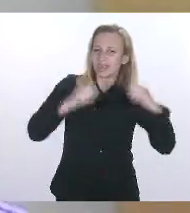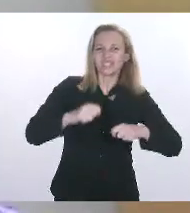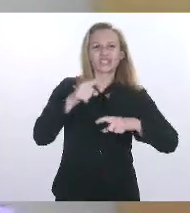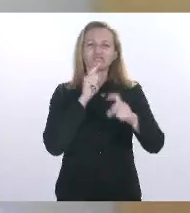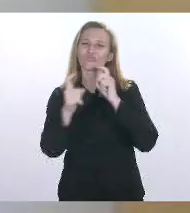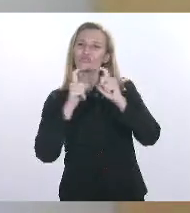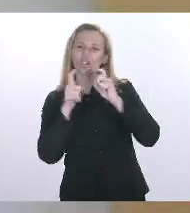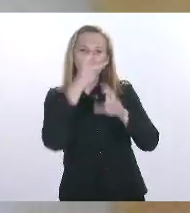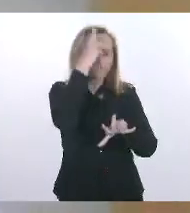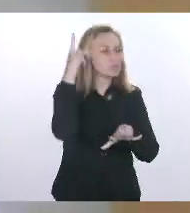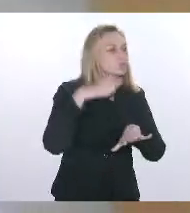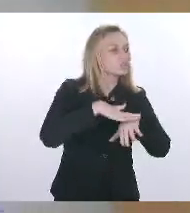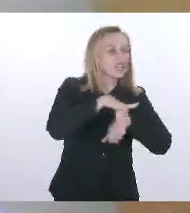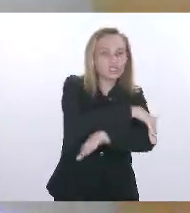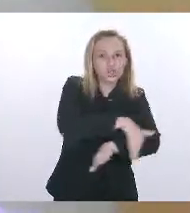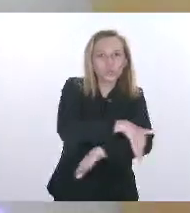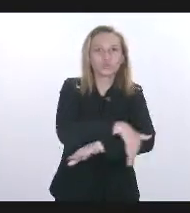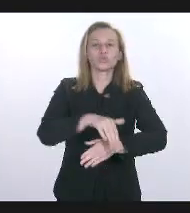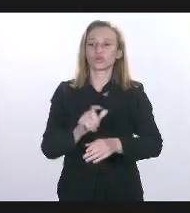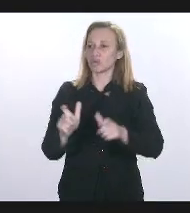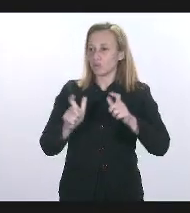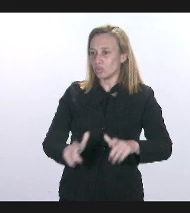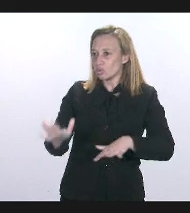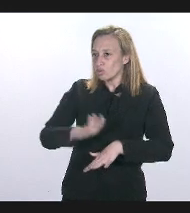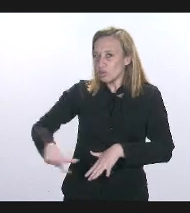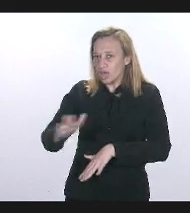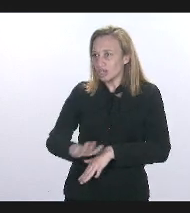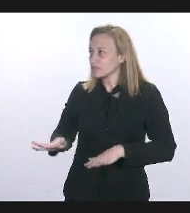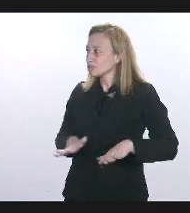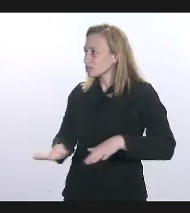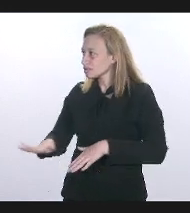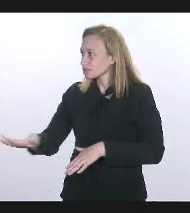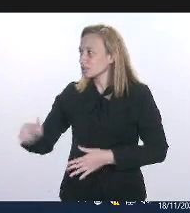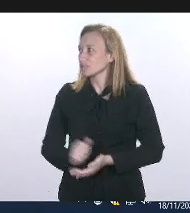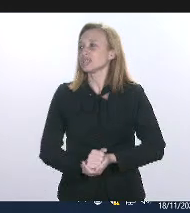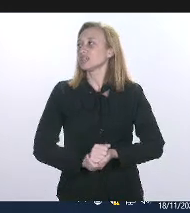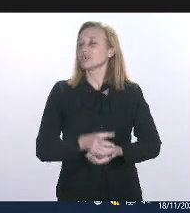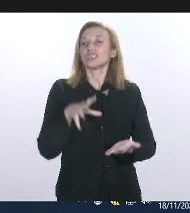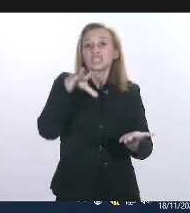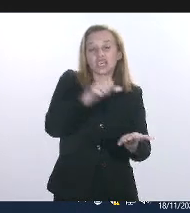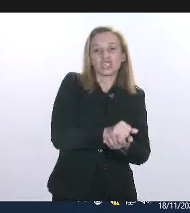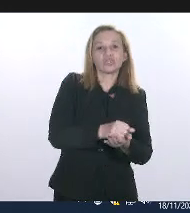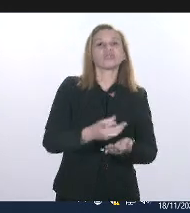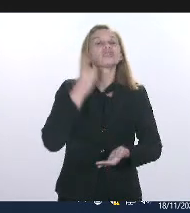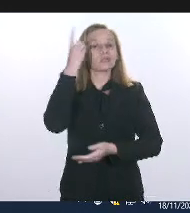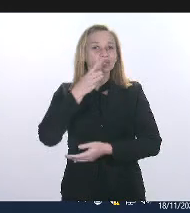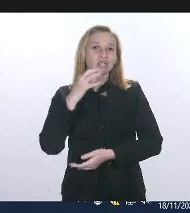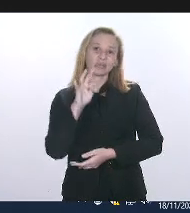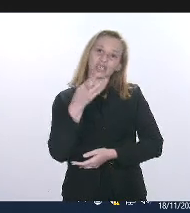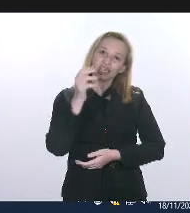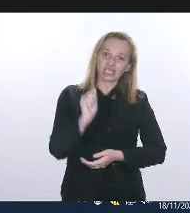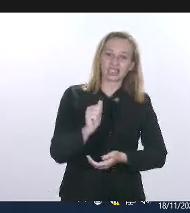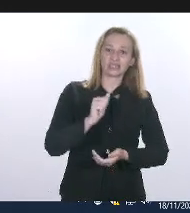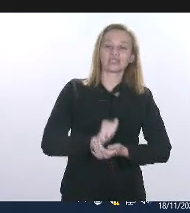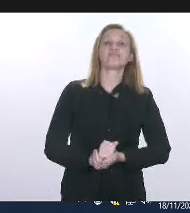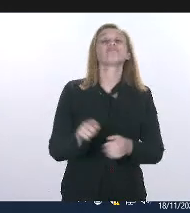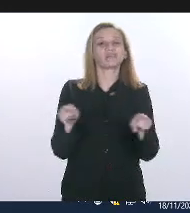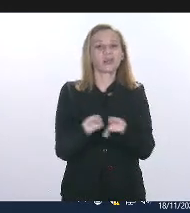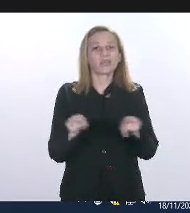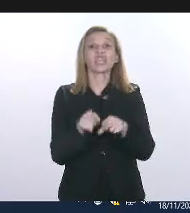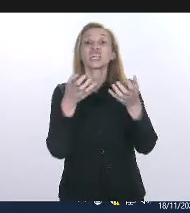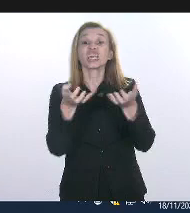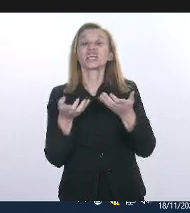pessoas nas ruas, sobretudo nas áreas populares. Eu quero fazer também esse registro em relação à deputada Benedita da Silva. E queria